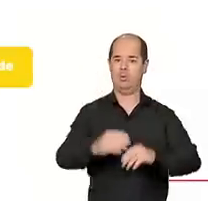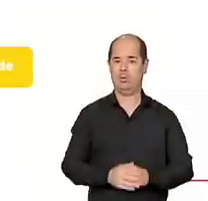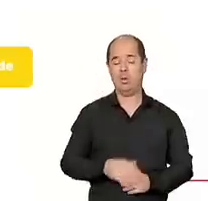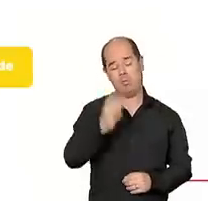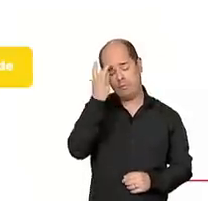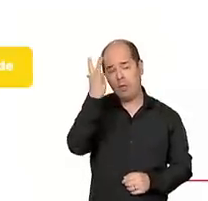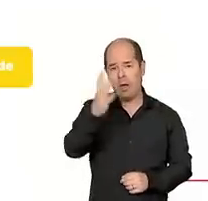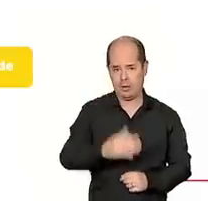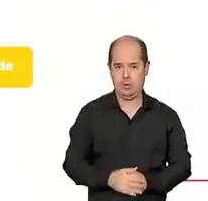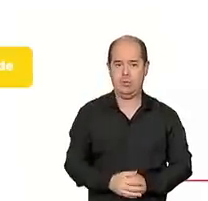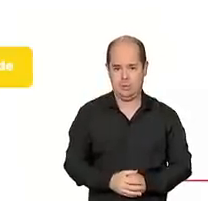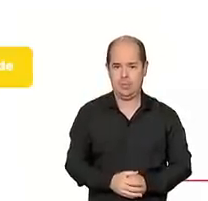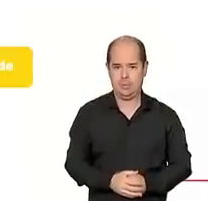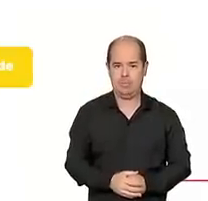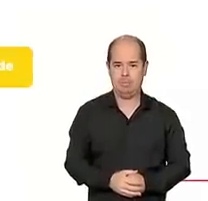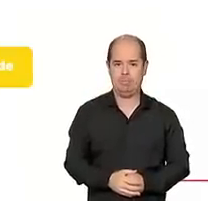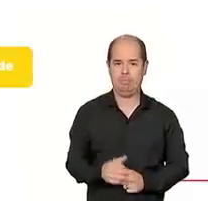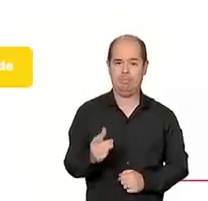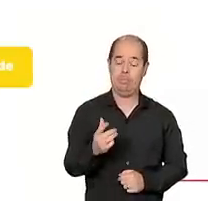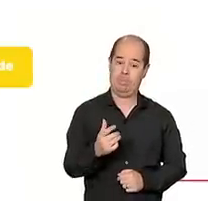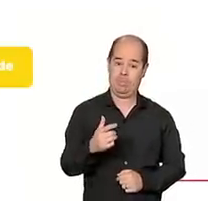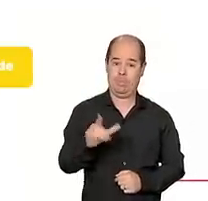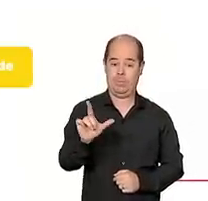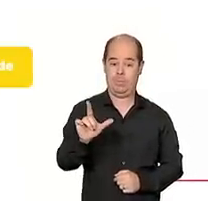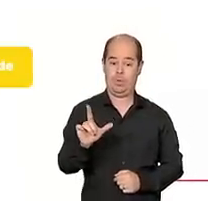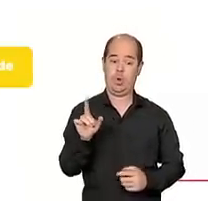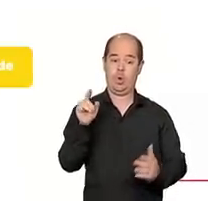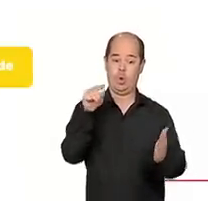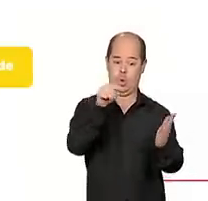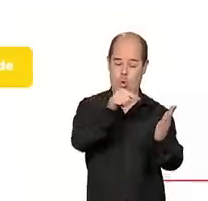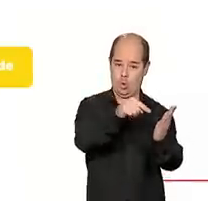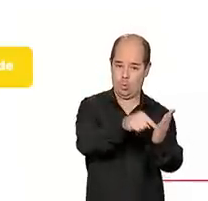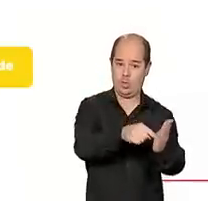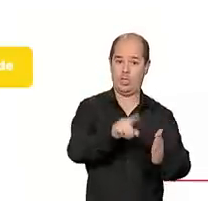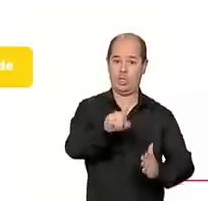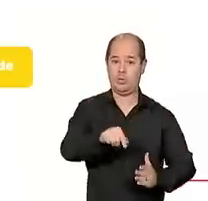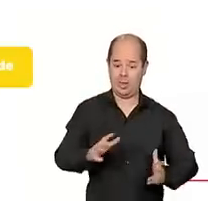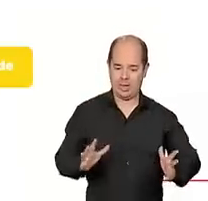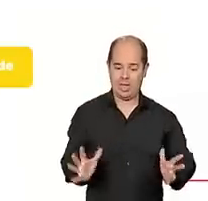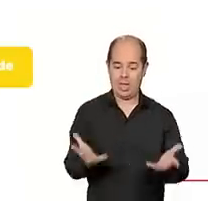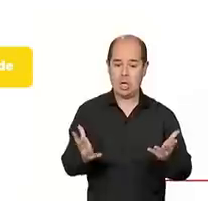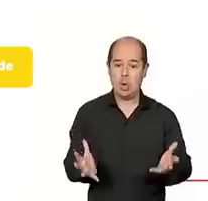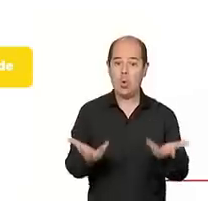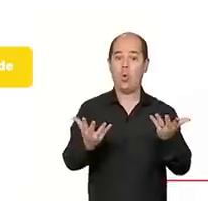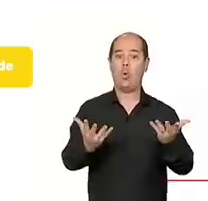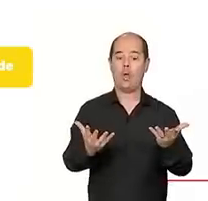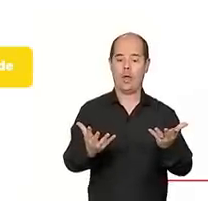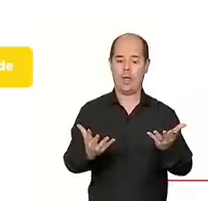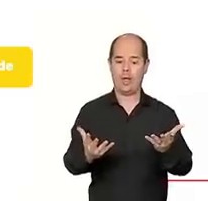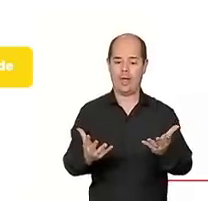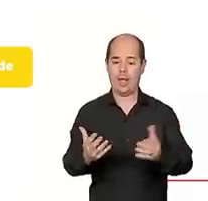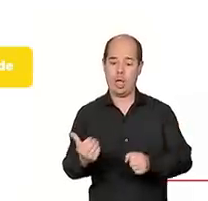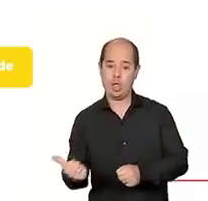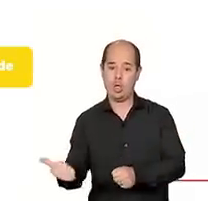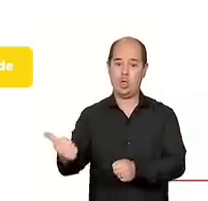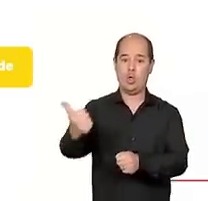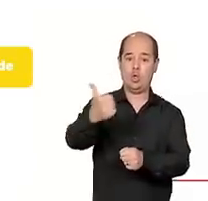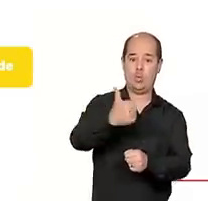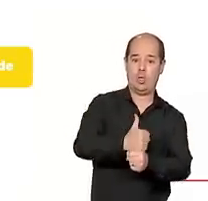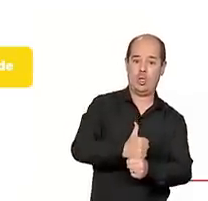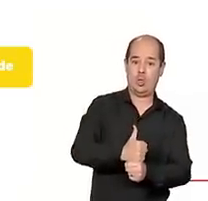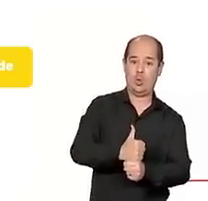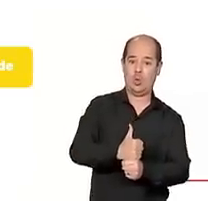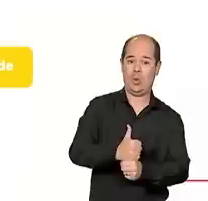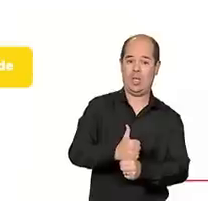digital e ecológica, quero destacar isso também. Também no que se refere à indústria da saúde, as boas